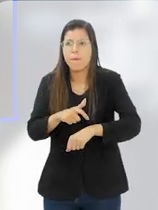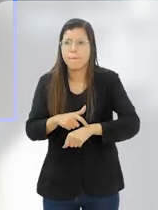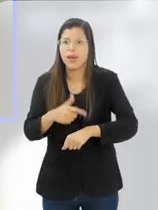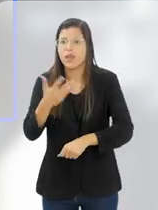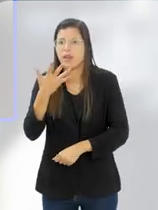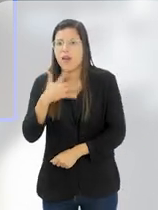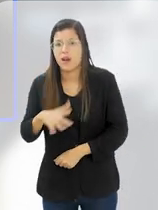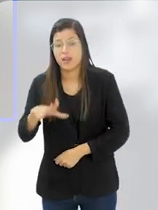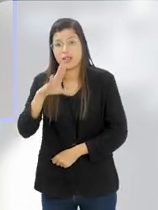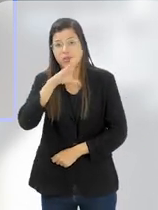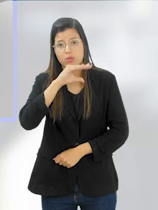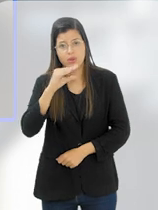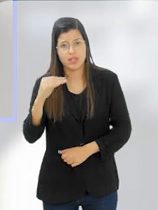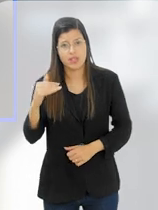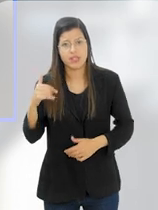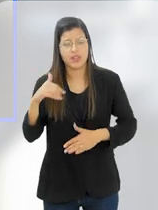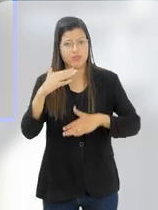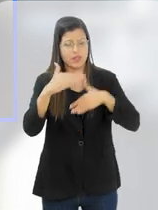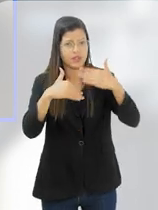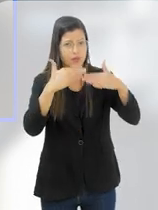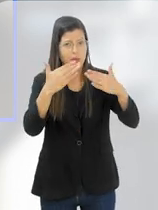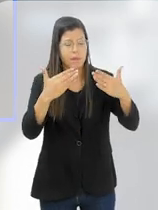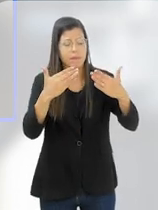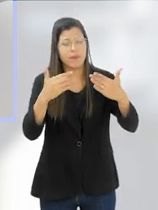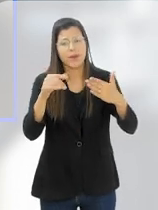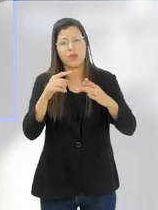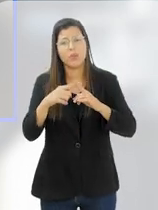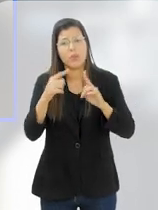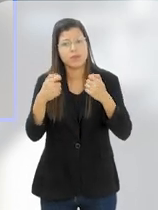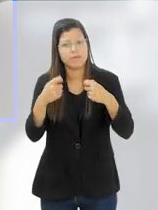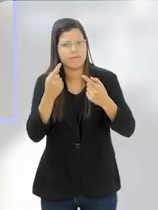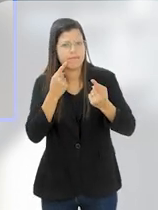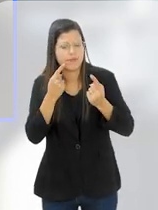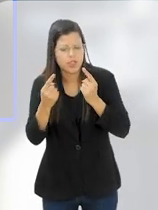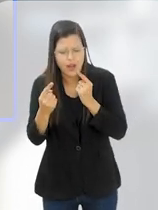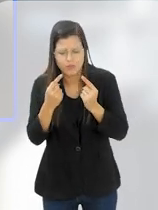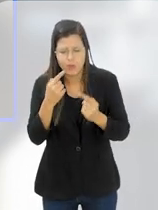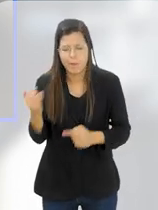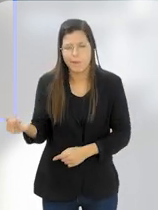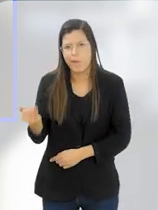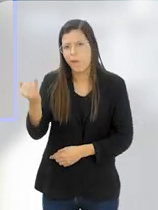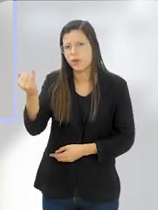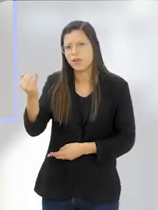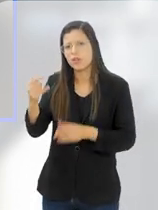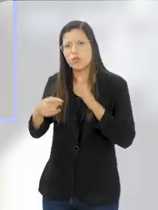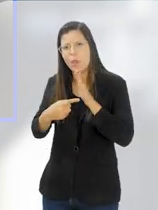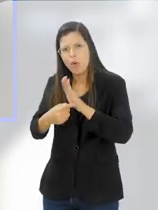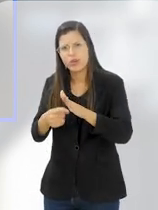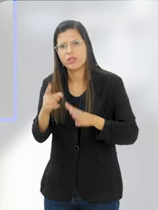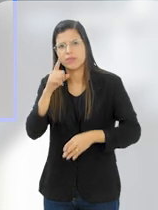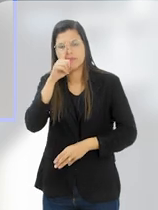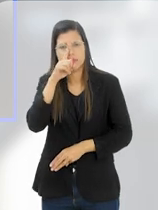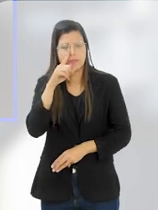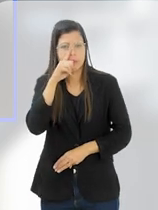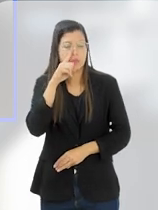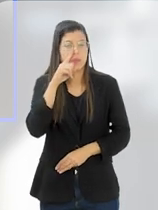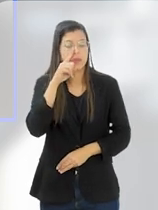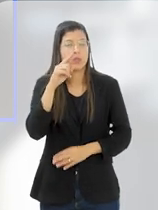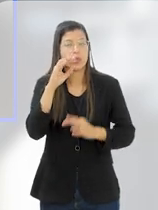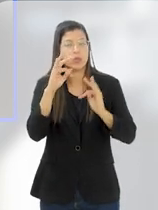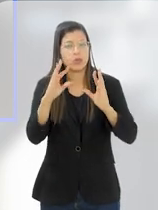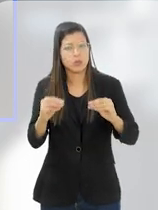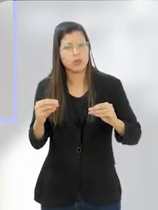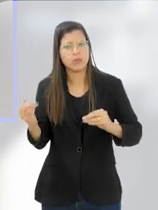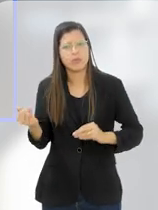criança, aquele adolescente está do seu desenvolvimento ali de capacidades, mas o diálogo sempre é importante, falar sobre riscos, né? Tudo